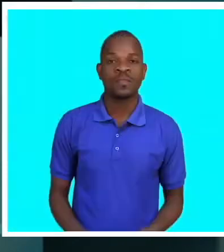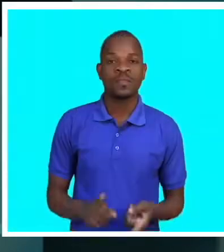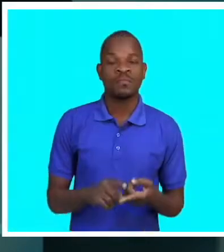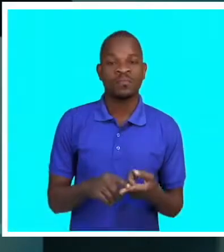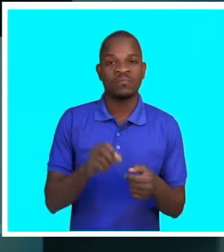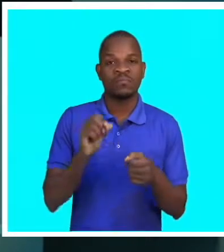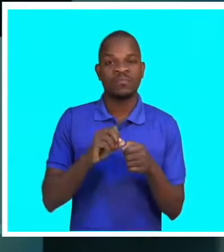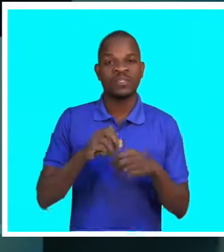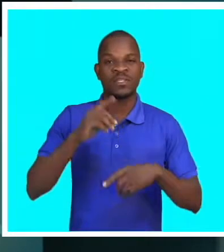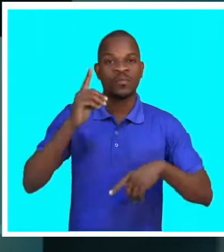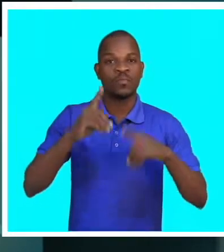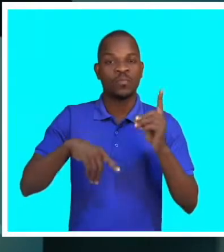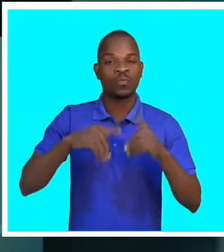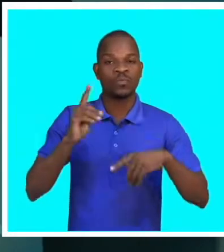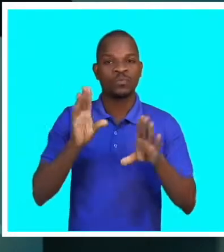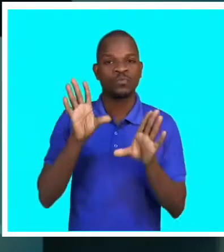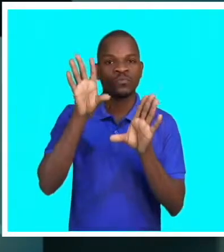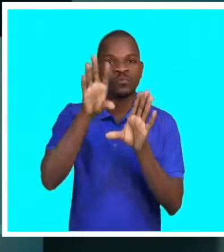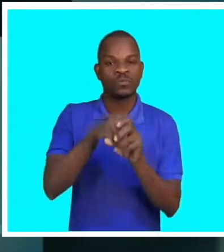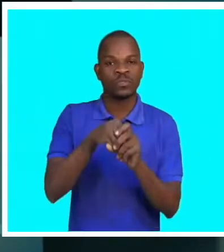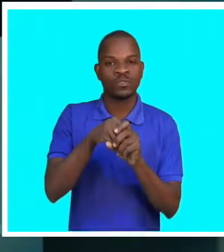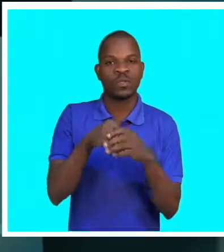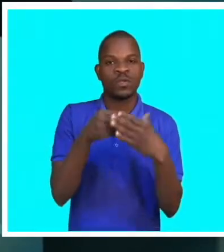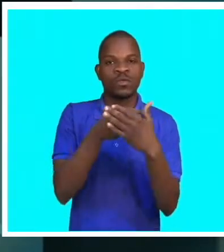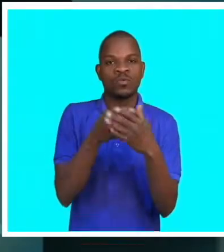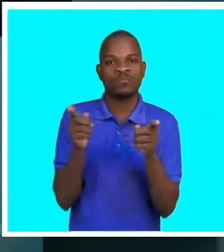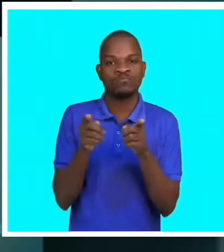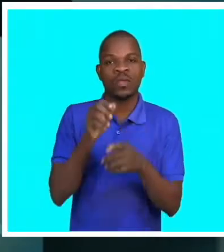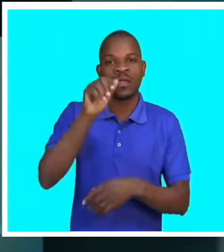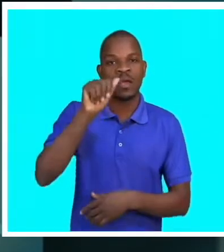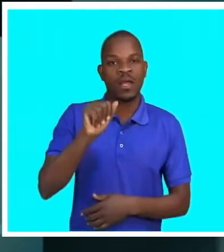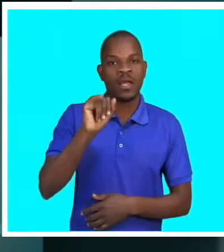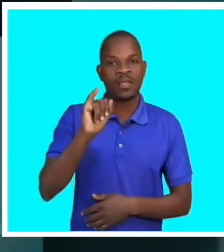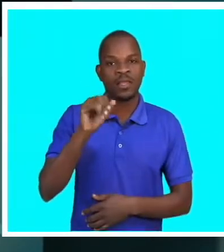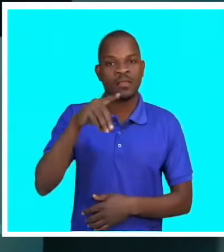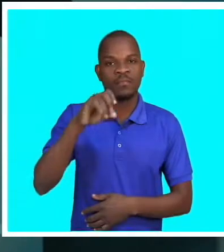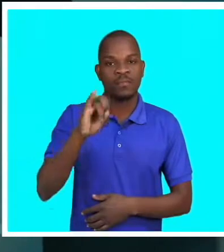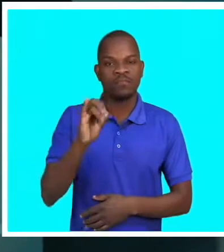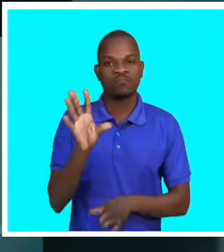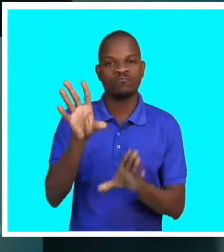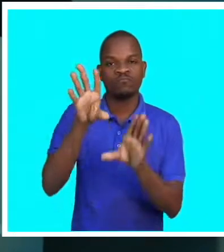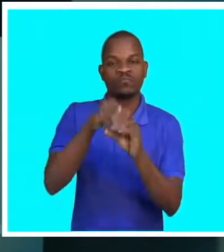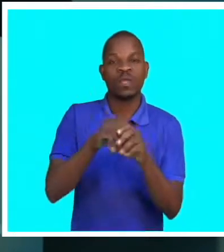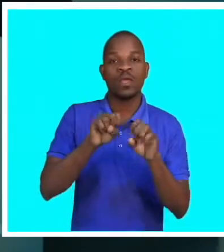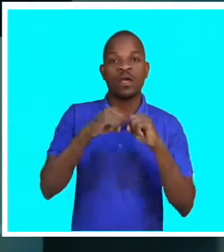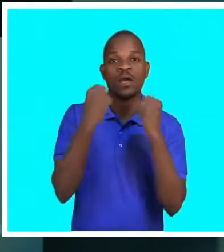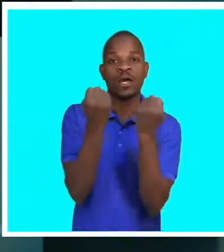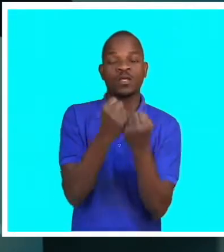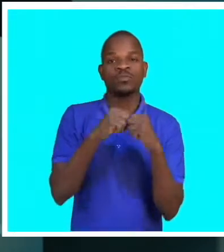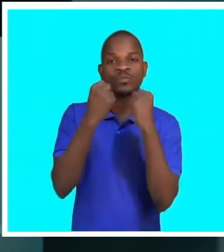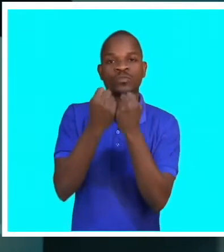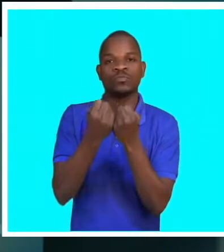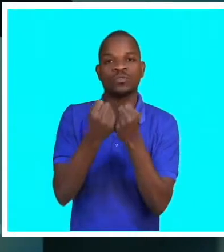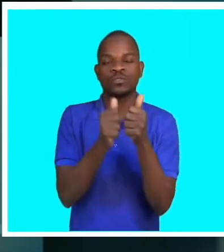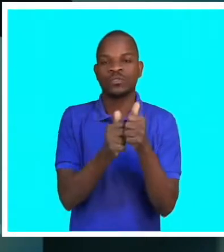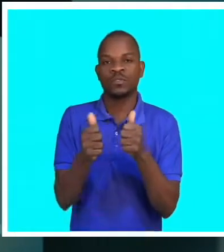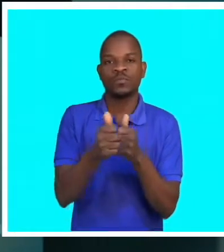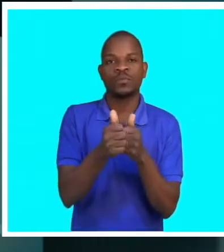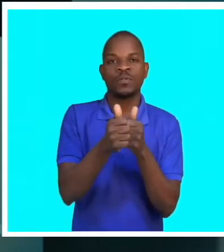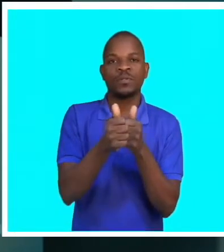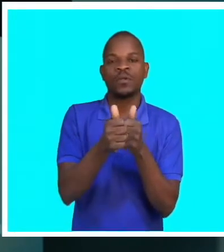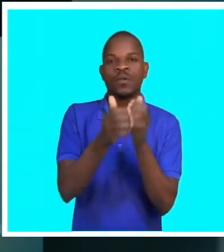É a Aliança para a Implementação de Políticas Intensivas, denominada AI, que congrega associações representativas de pessoas com